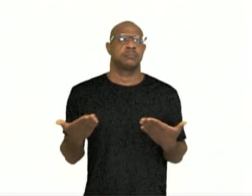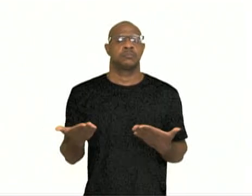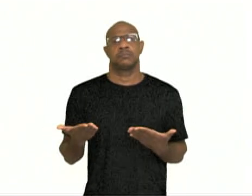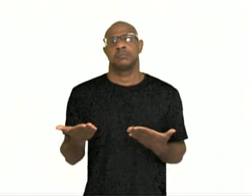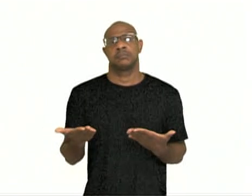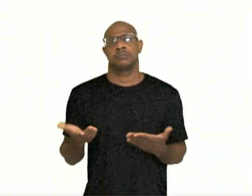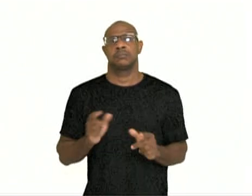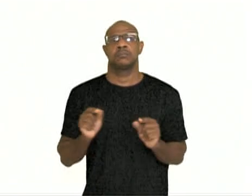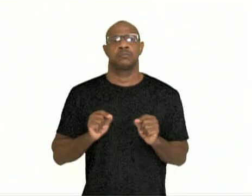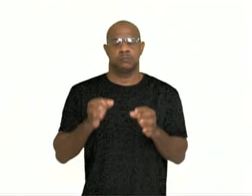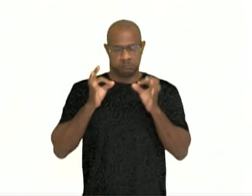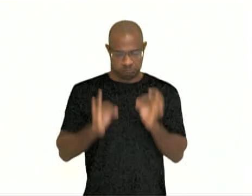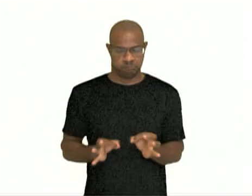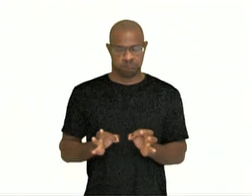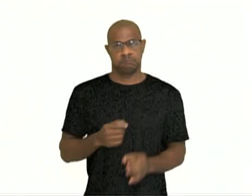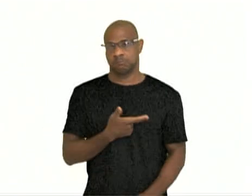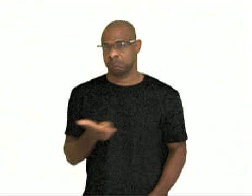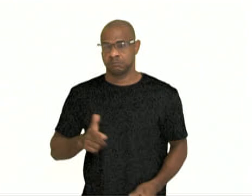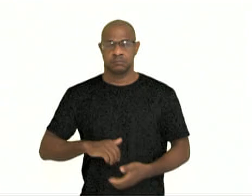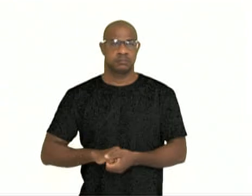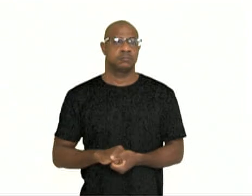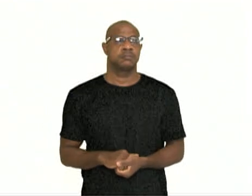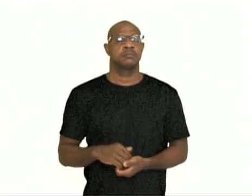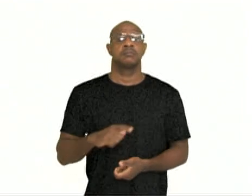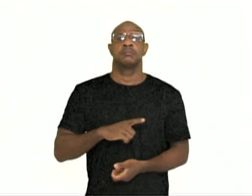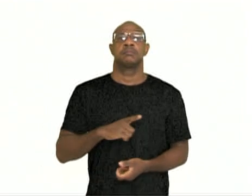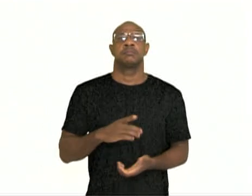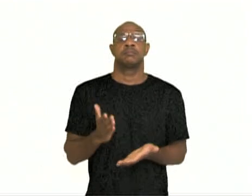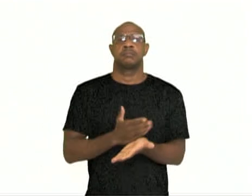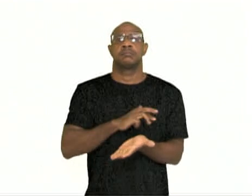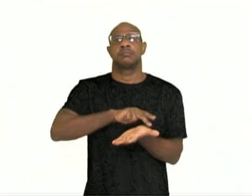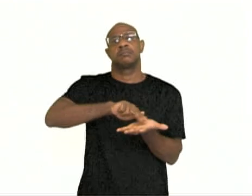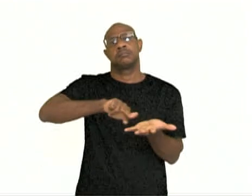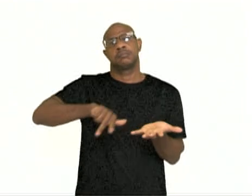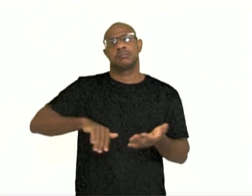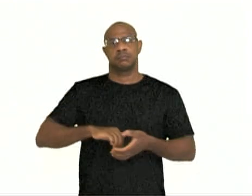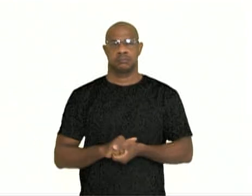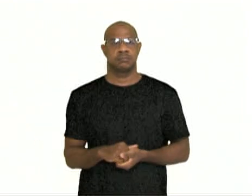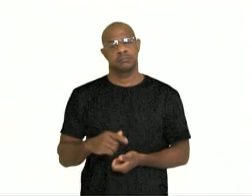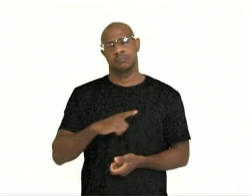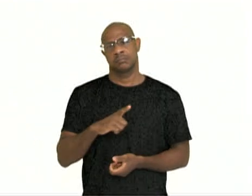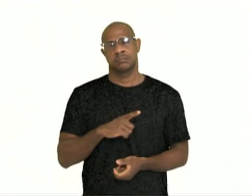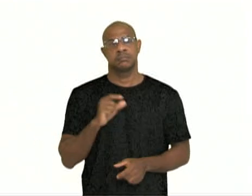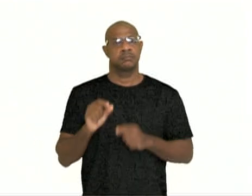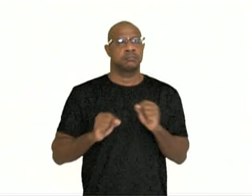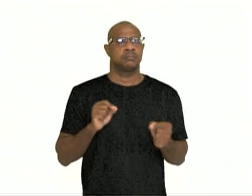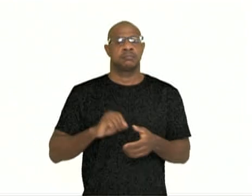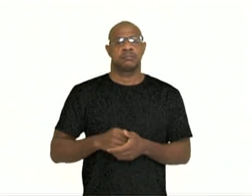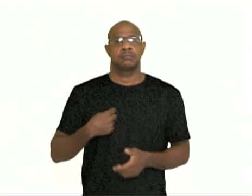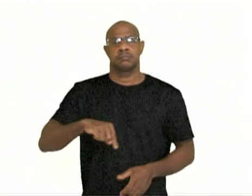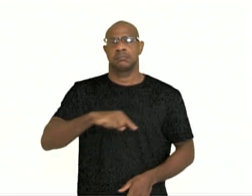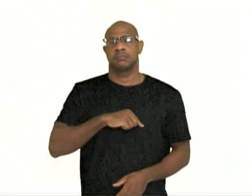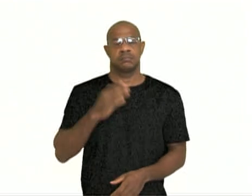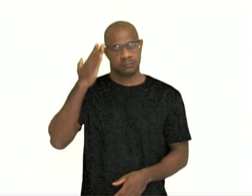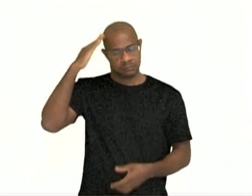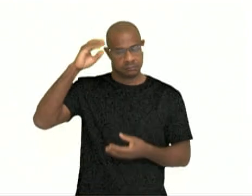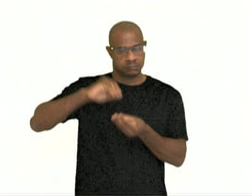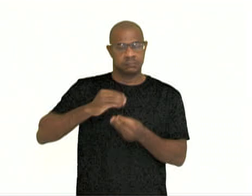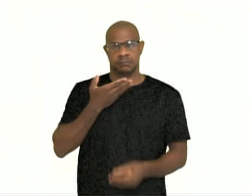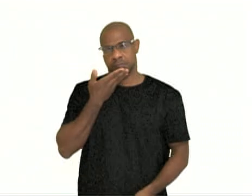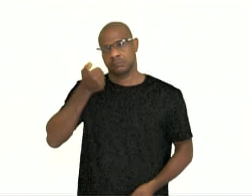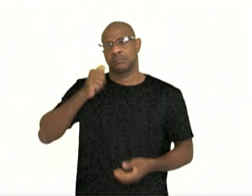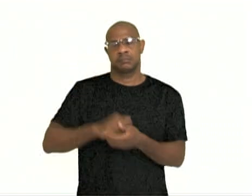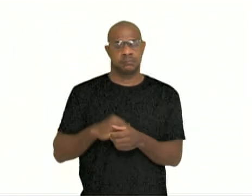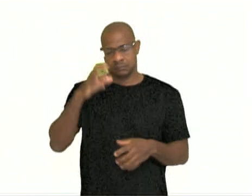divisão certinha, tá? Ela tem algumas variações e ela existe só para a gente poder entender melhor os golpes